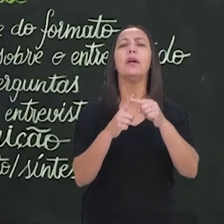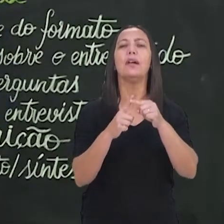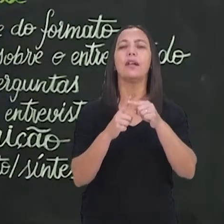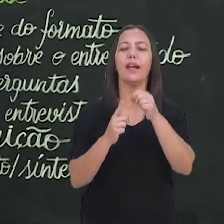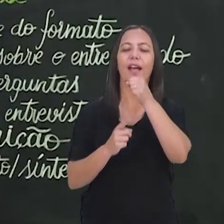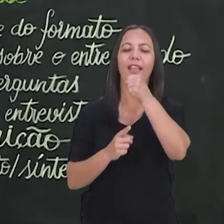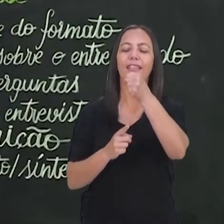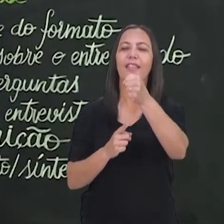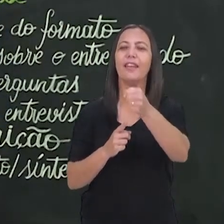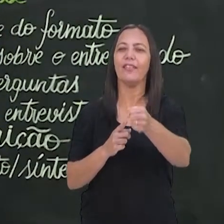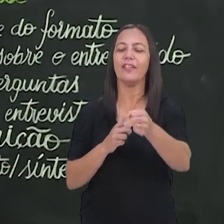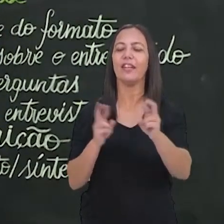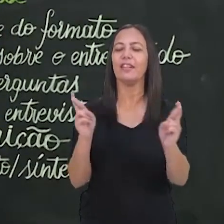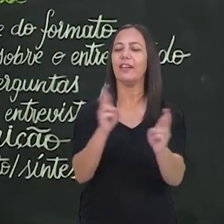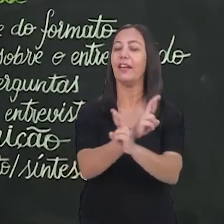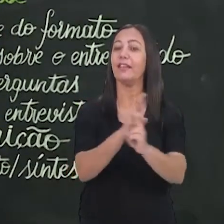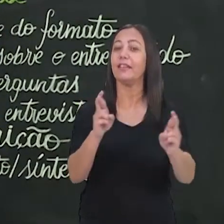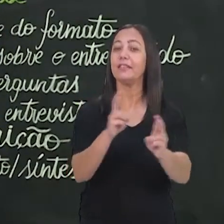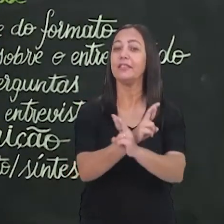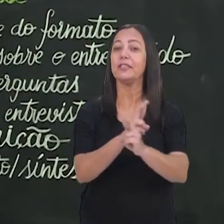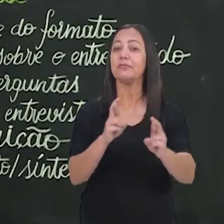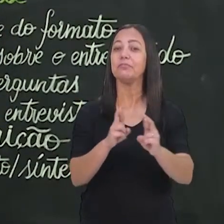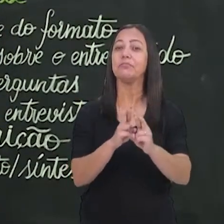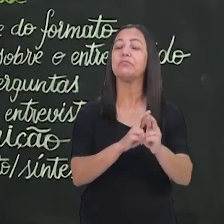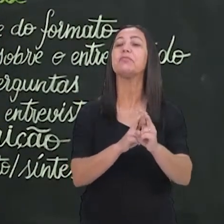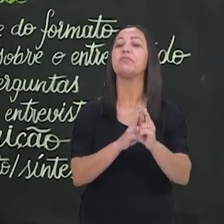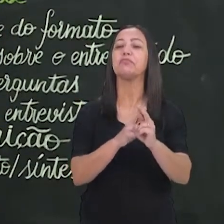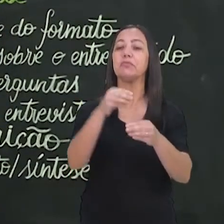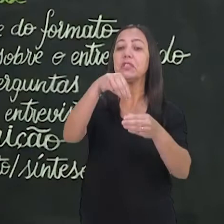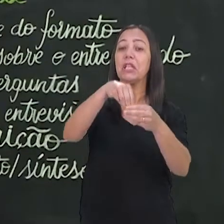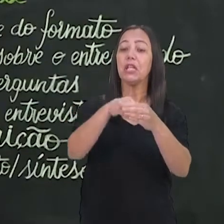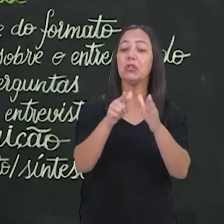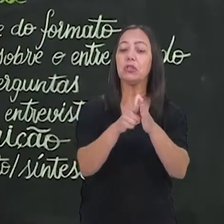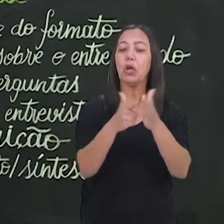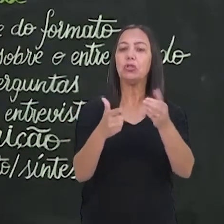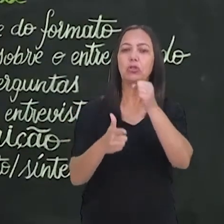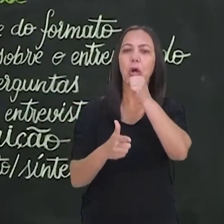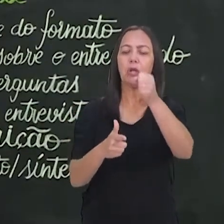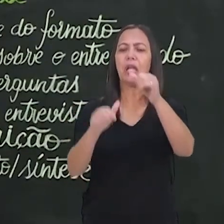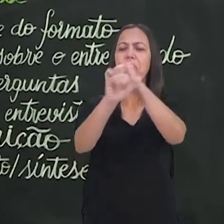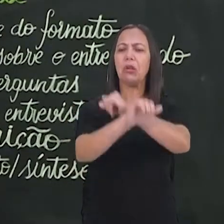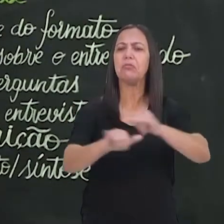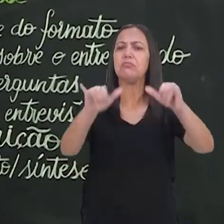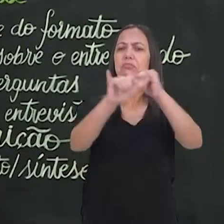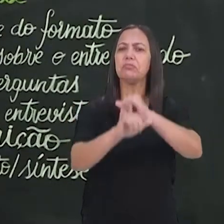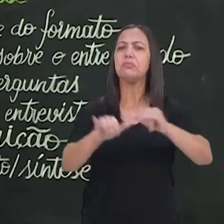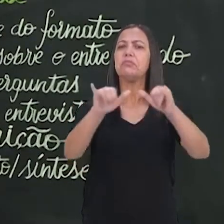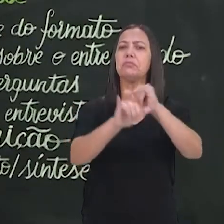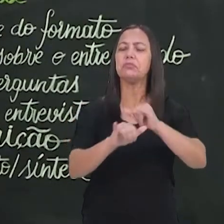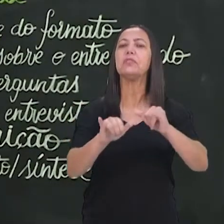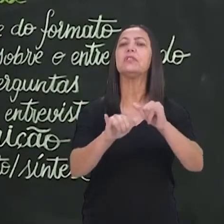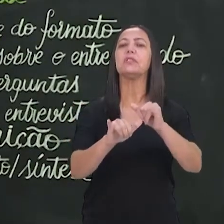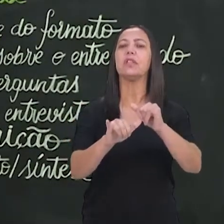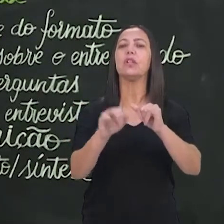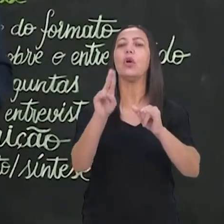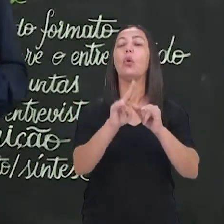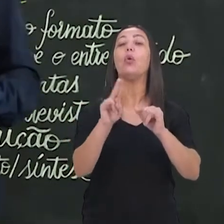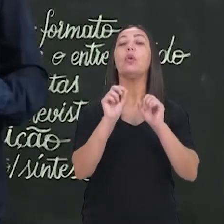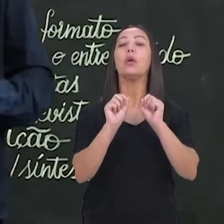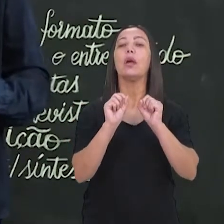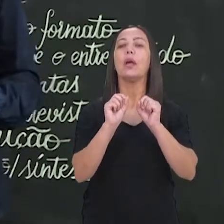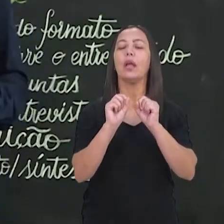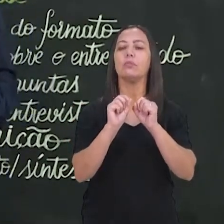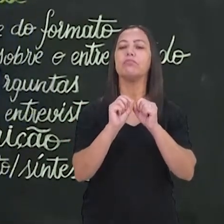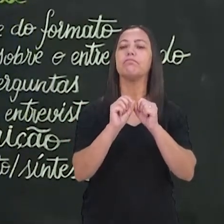Porque a entrevista tem uma relação muito forte com o domínio jornalístico. As notícias e reportagens são construídas com base, muitas vezes,